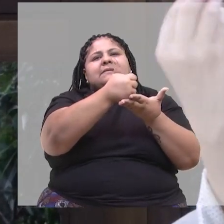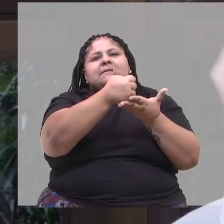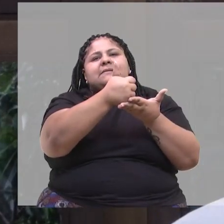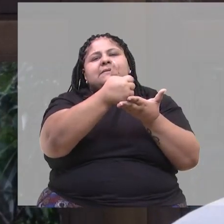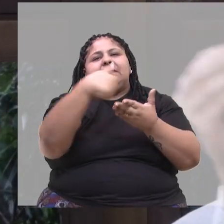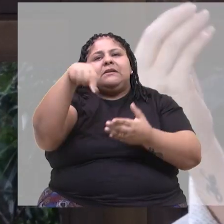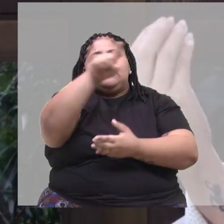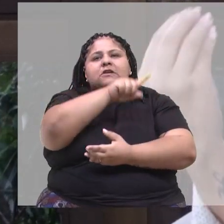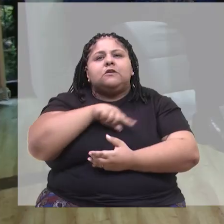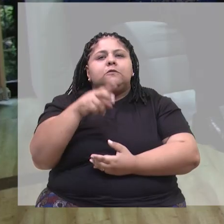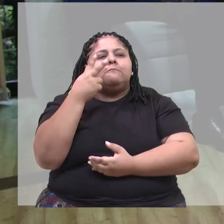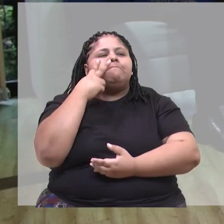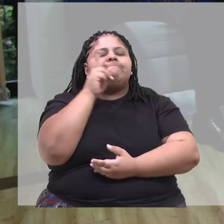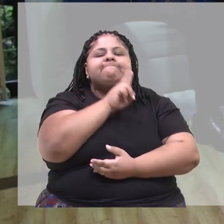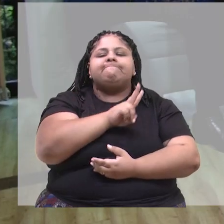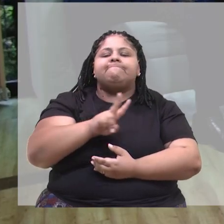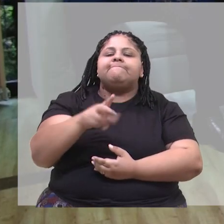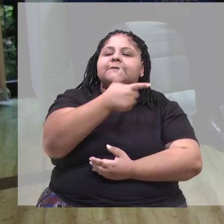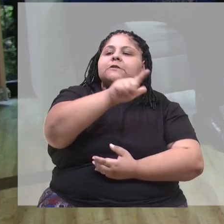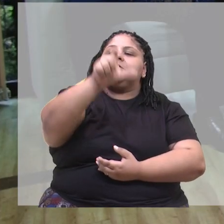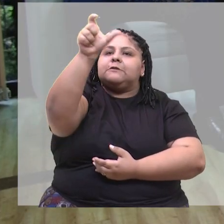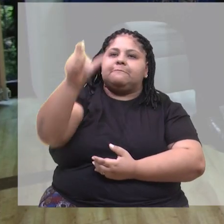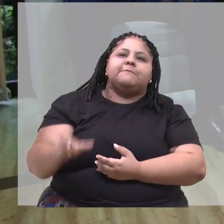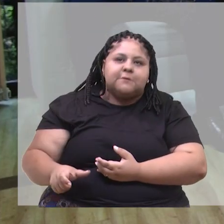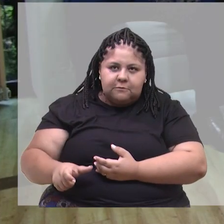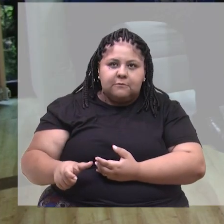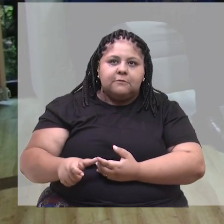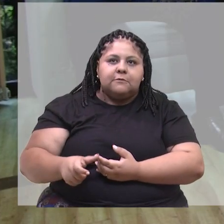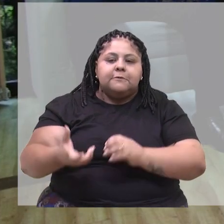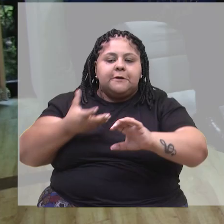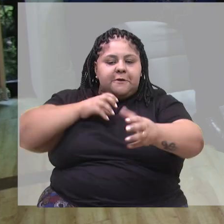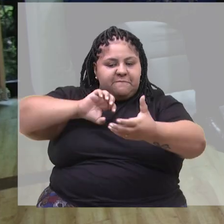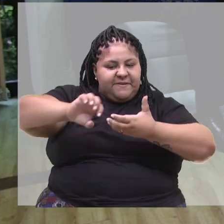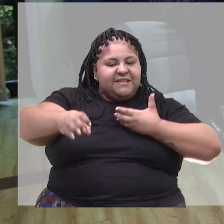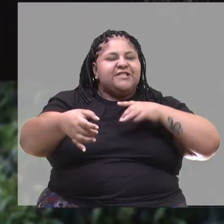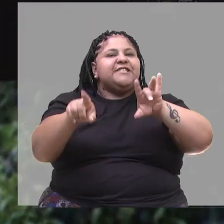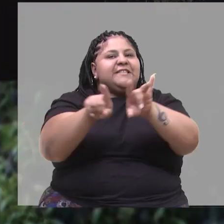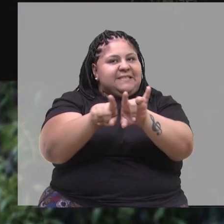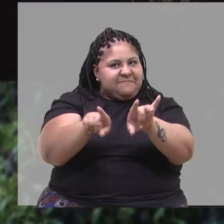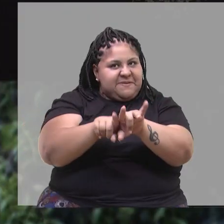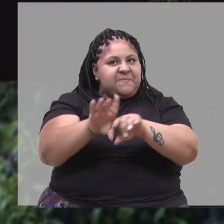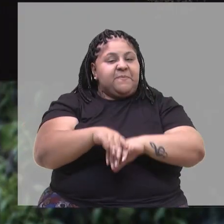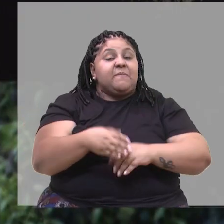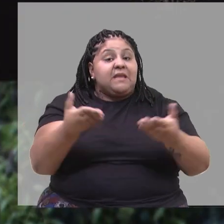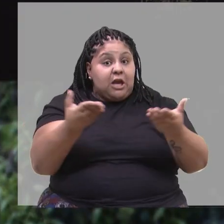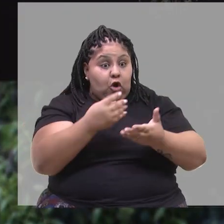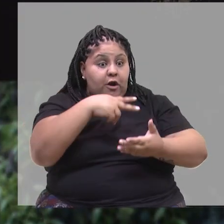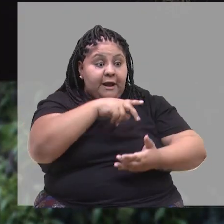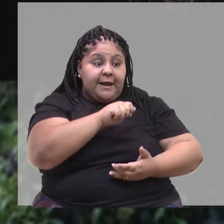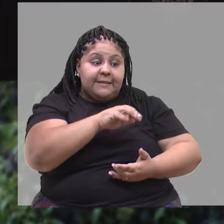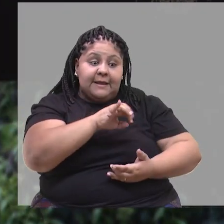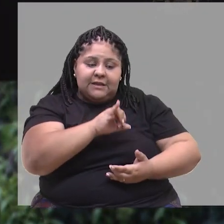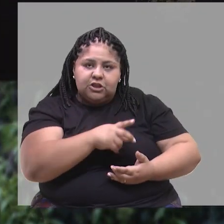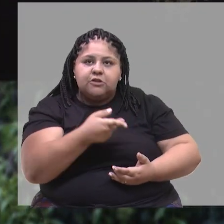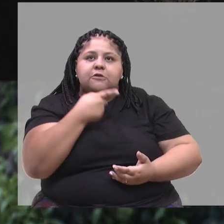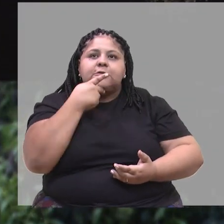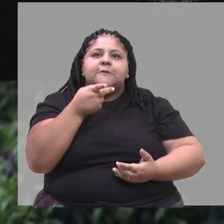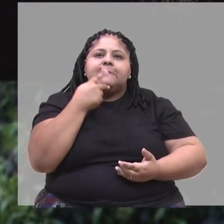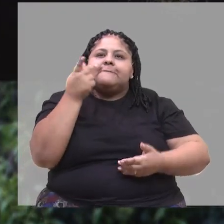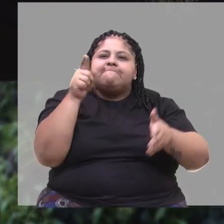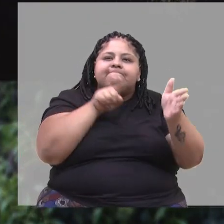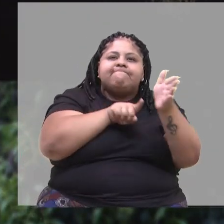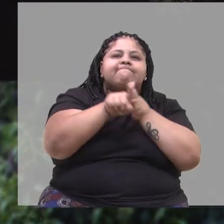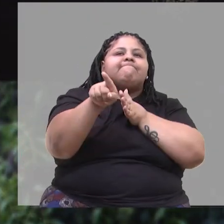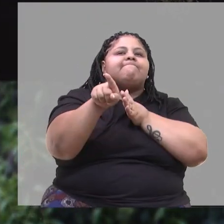olhar humano, né? Pelo nosso olhar para com o outro, pela empatia. Falei demais, né? E agora que a Nath falou disso, eu vou